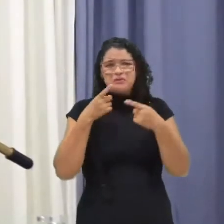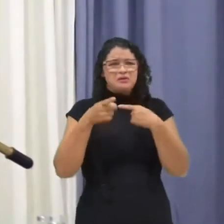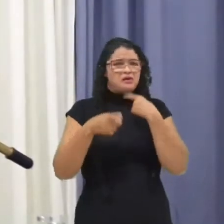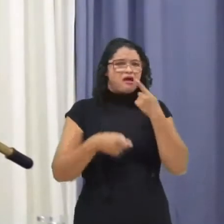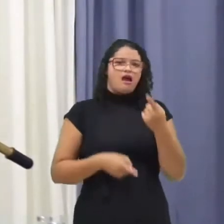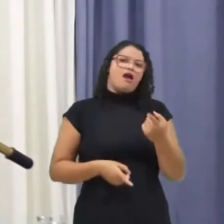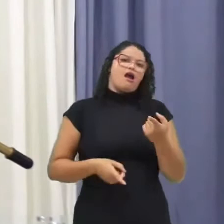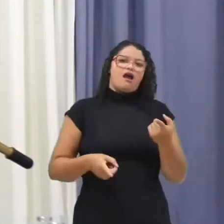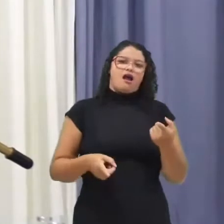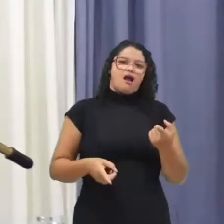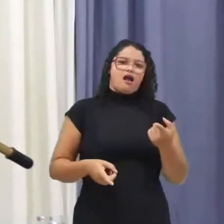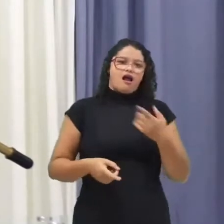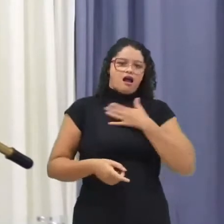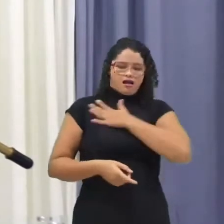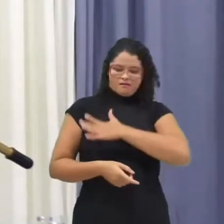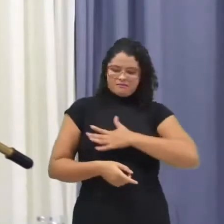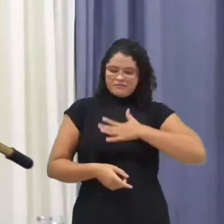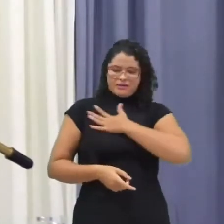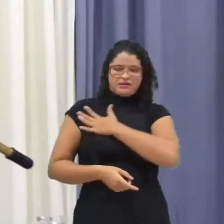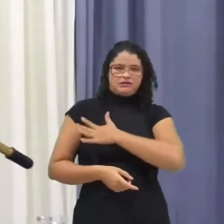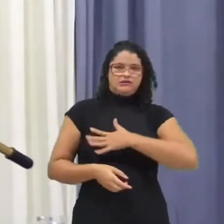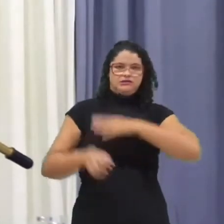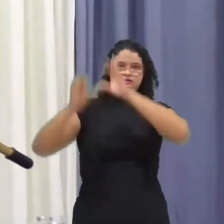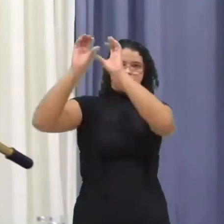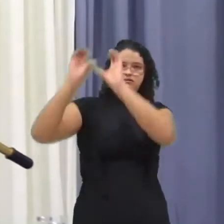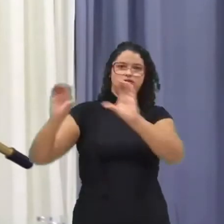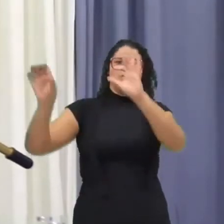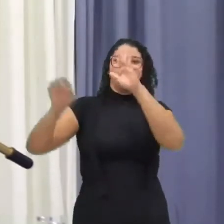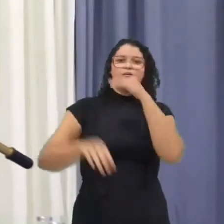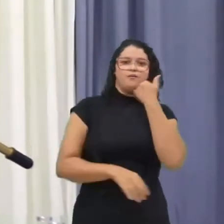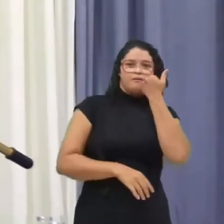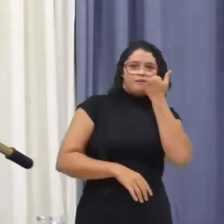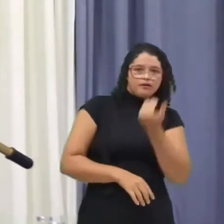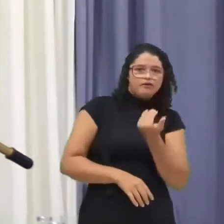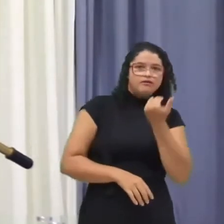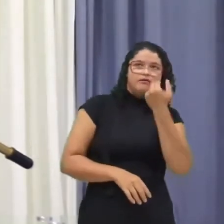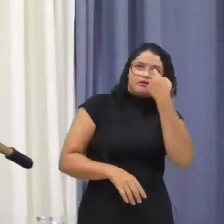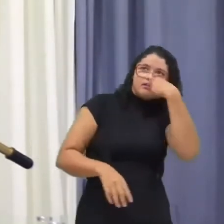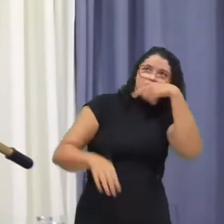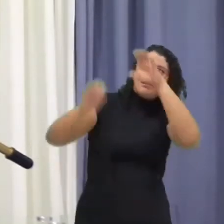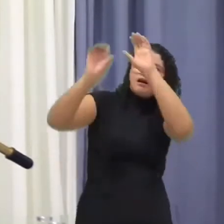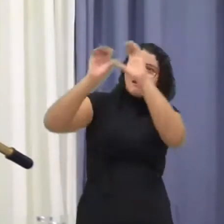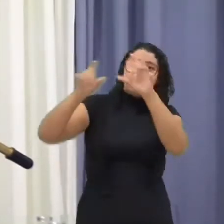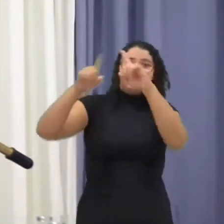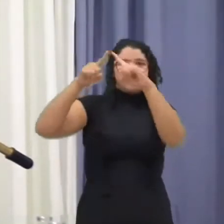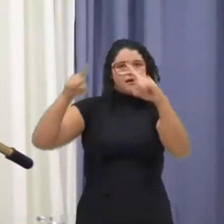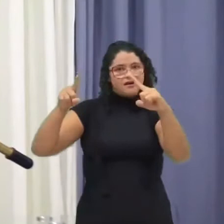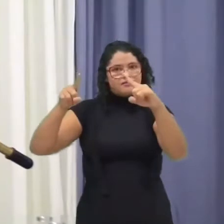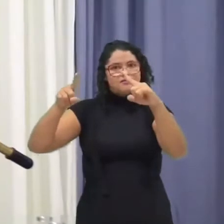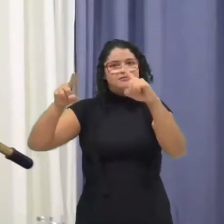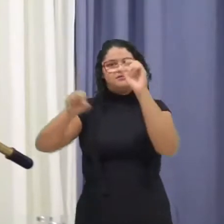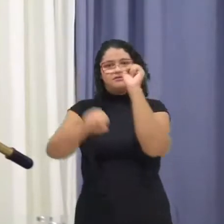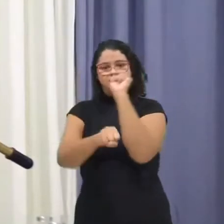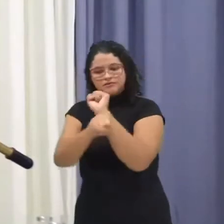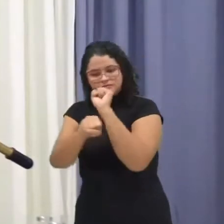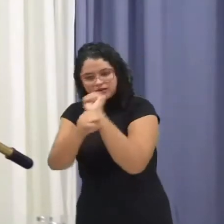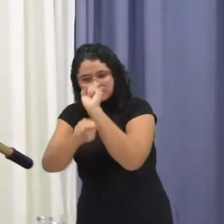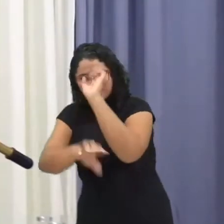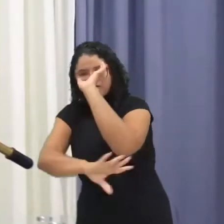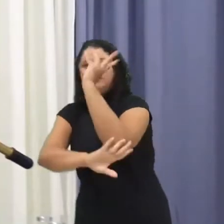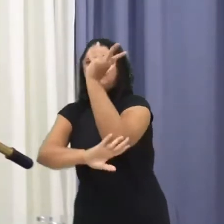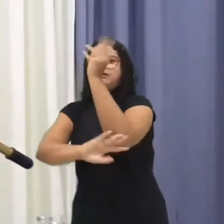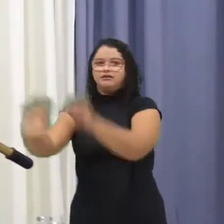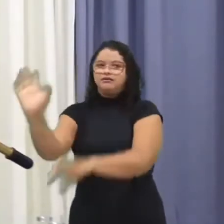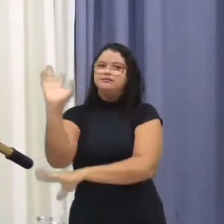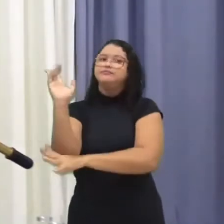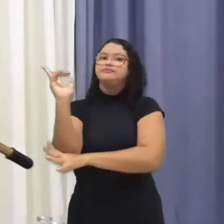das delícias do céu. Os que morrem vão para o céu, mas ficam guardados no paraíso. Ninguém